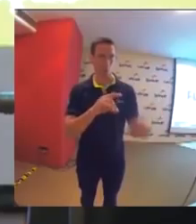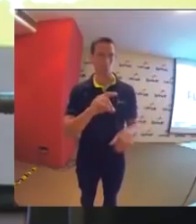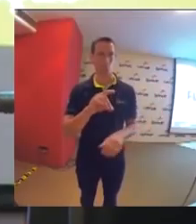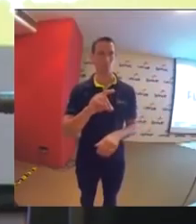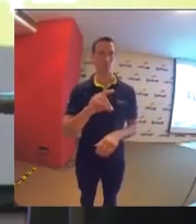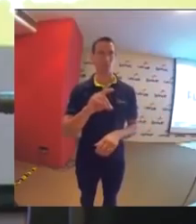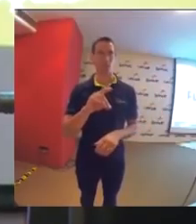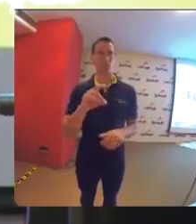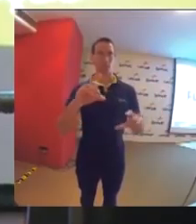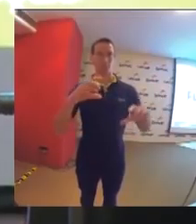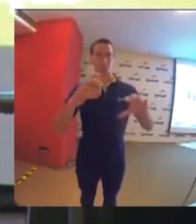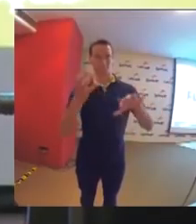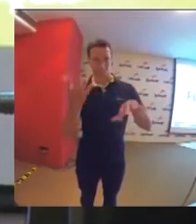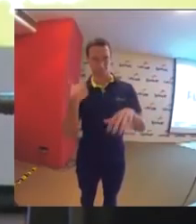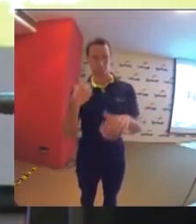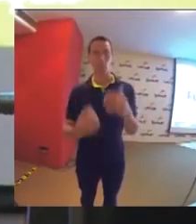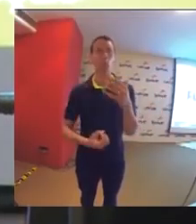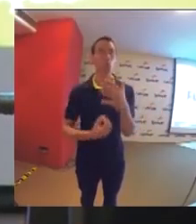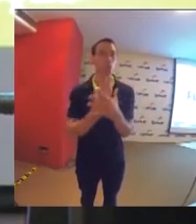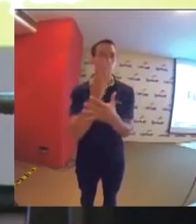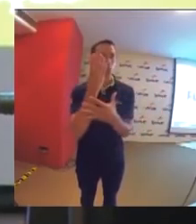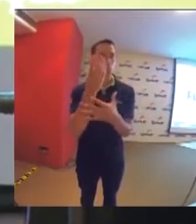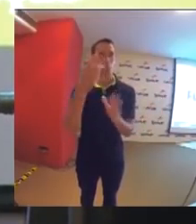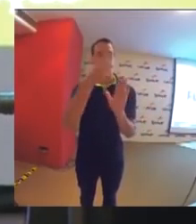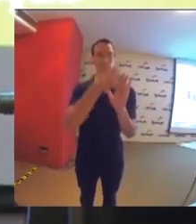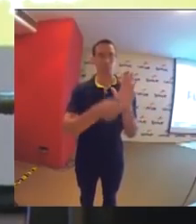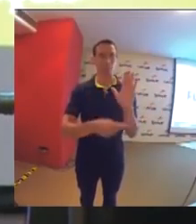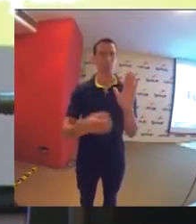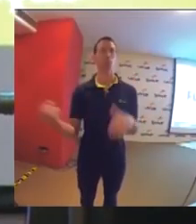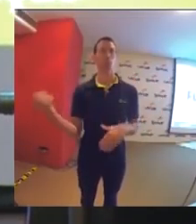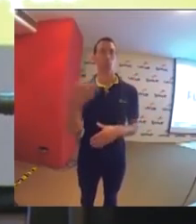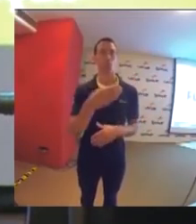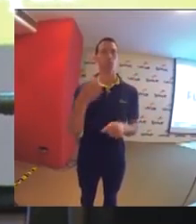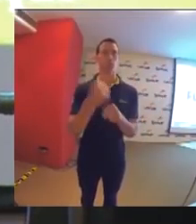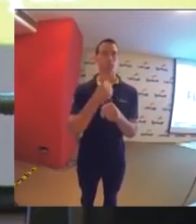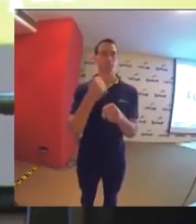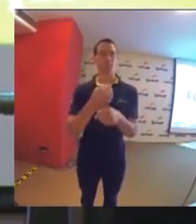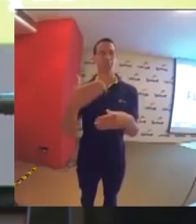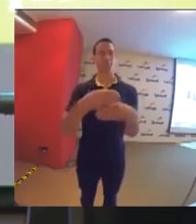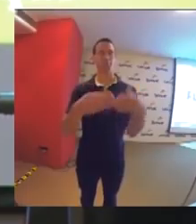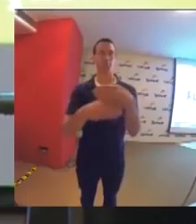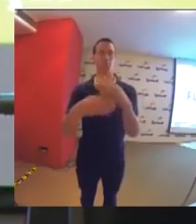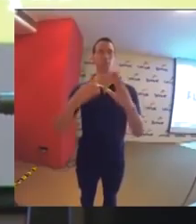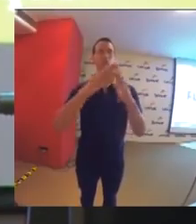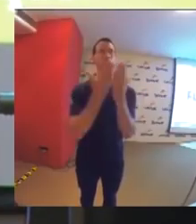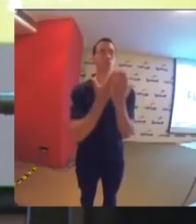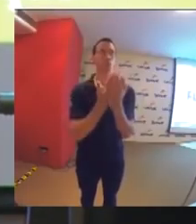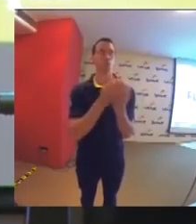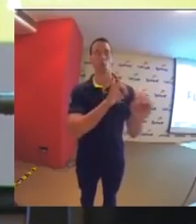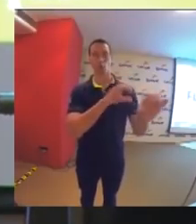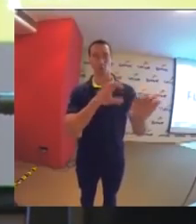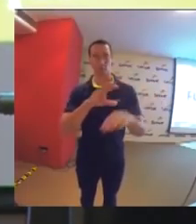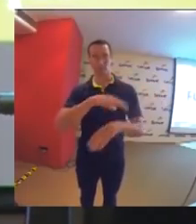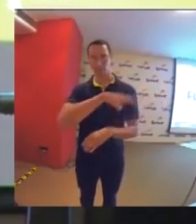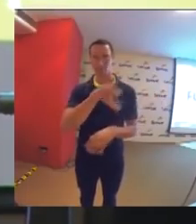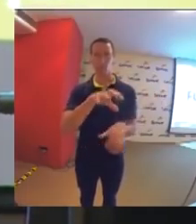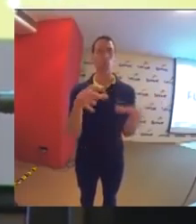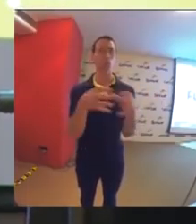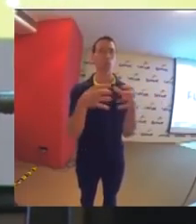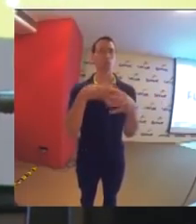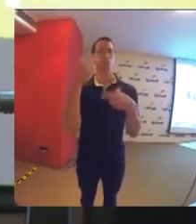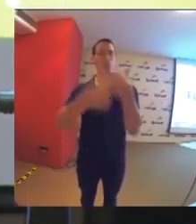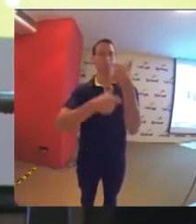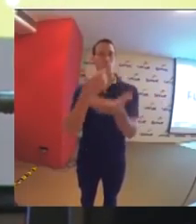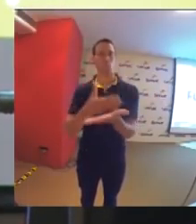de criação de núcleos de projeto em escolas. Esses núcleos começaram a trabalhar dentro